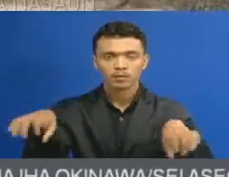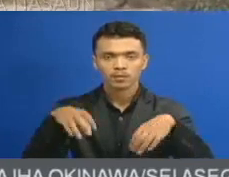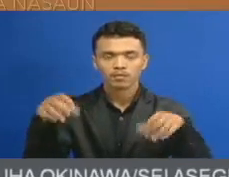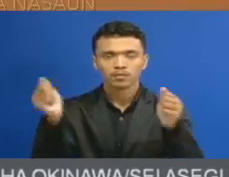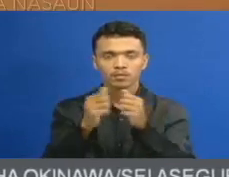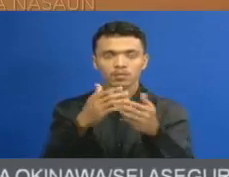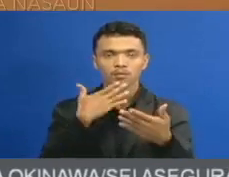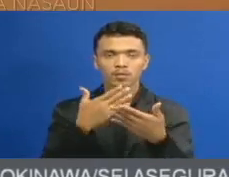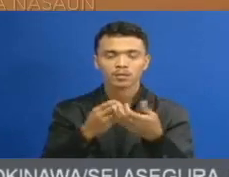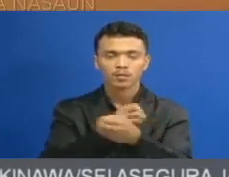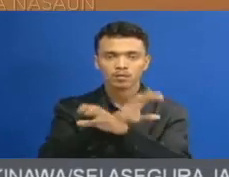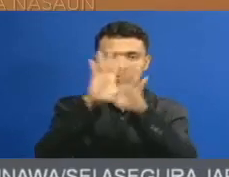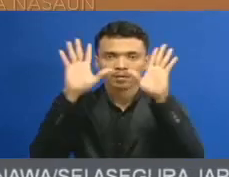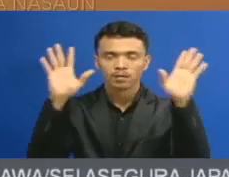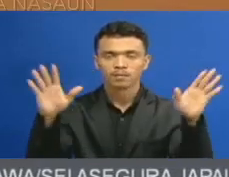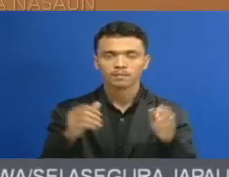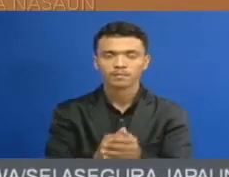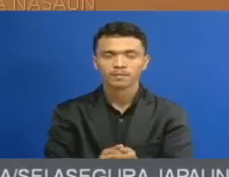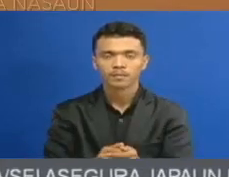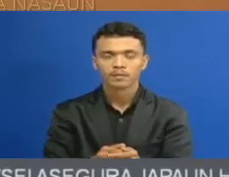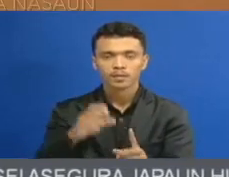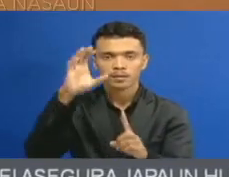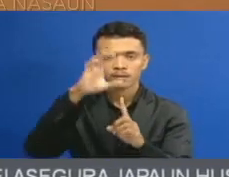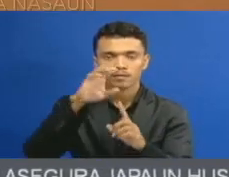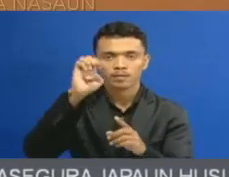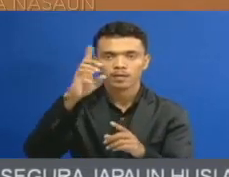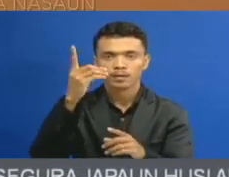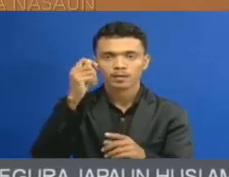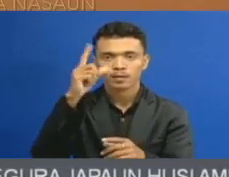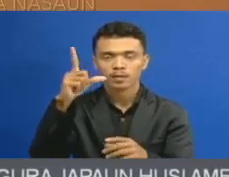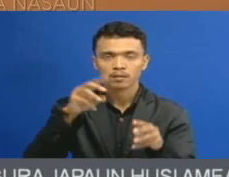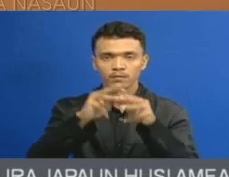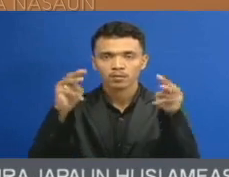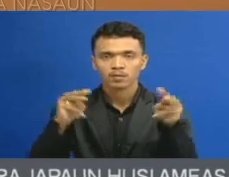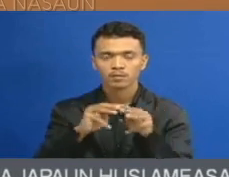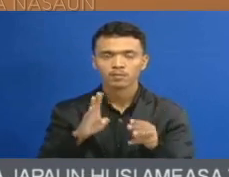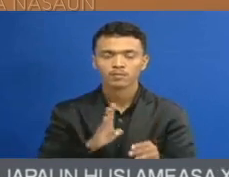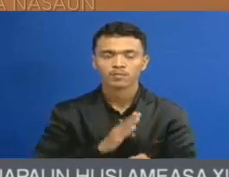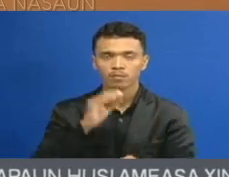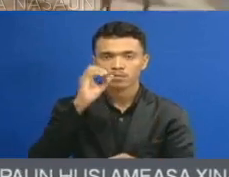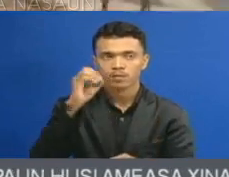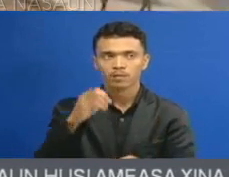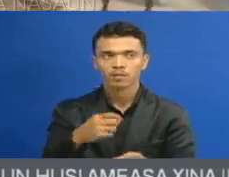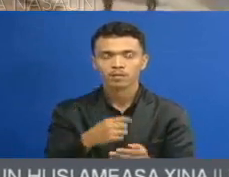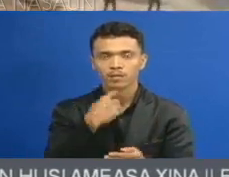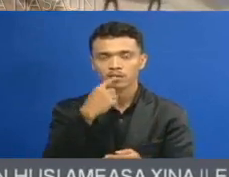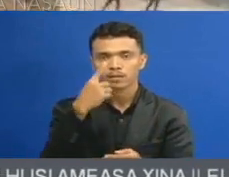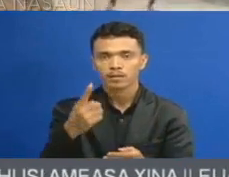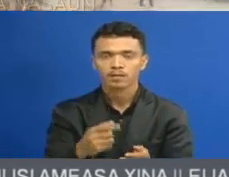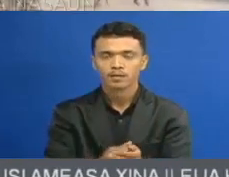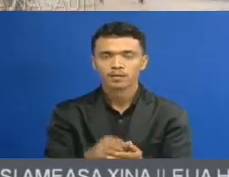lakan ona ba. Hatamba exigência né, Supervisor EDTL EP Município Bobonaro, Mário Soares de Jesus